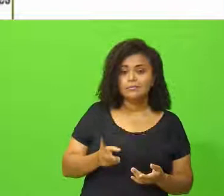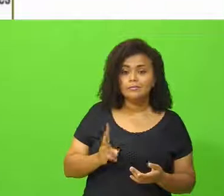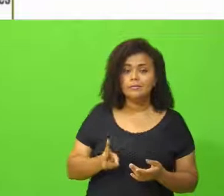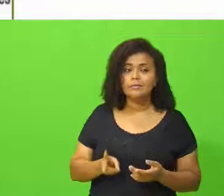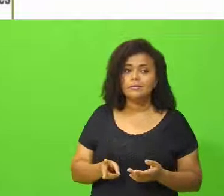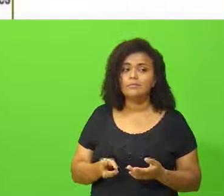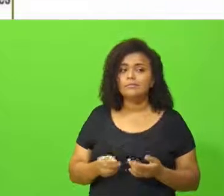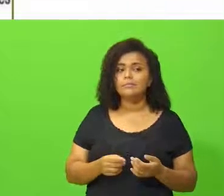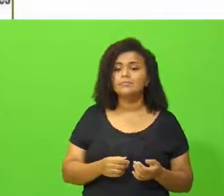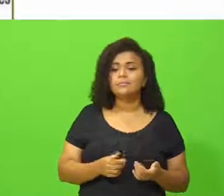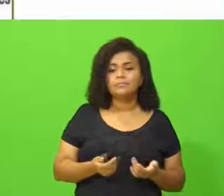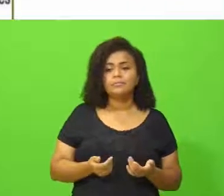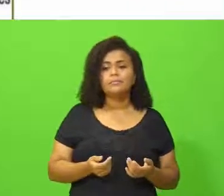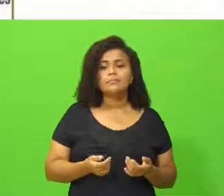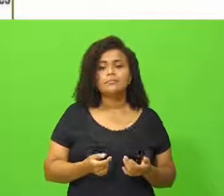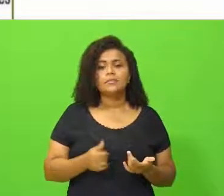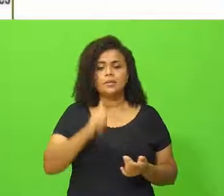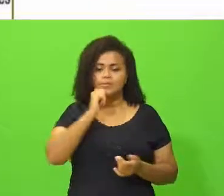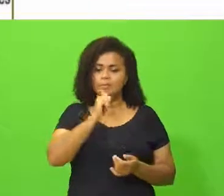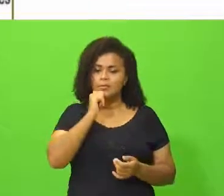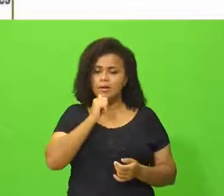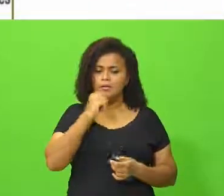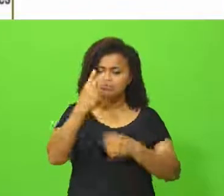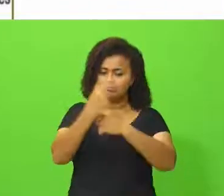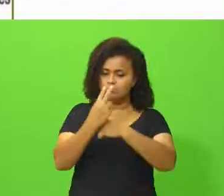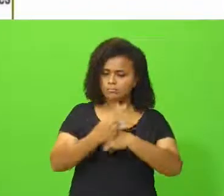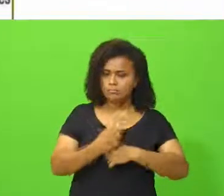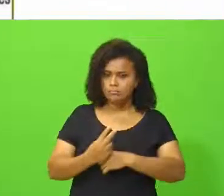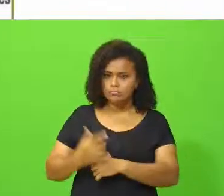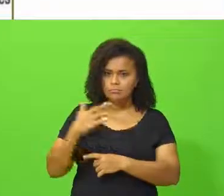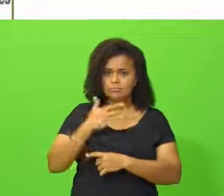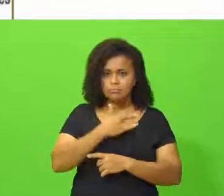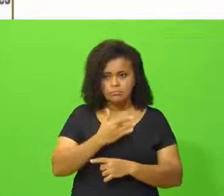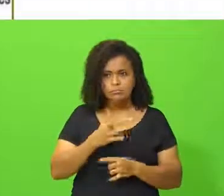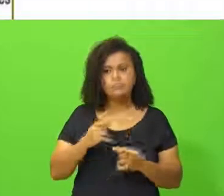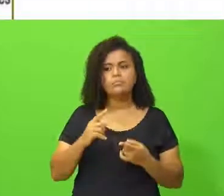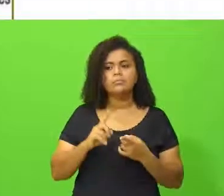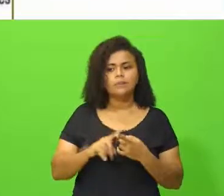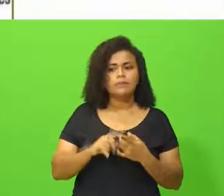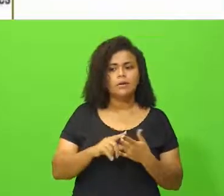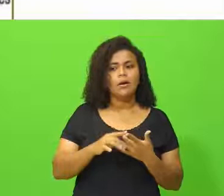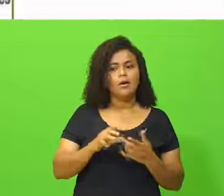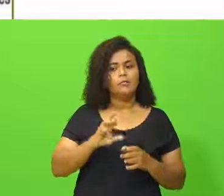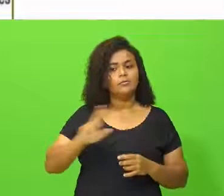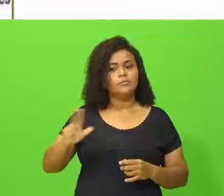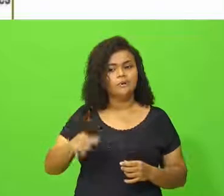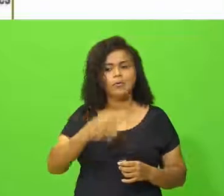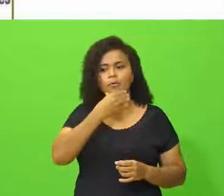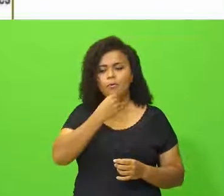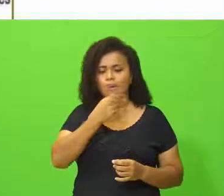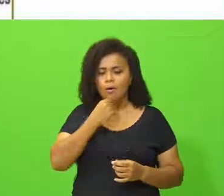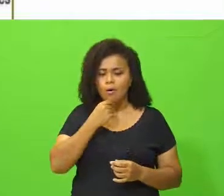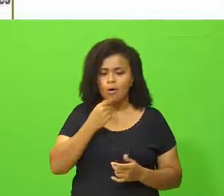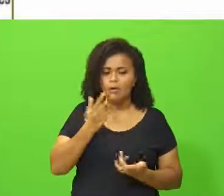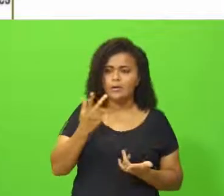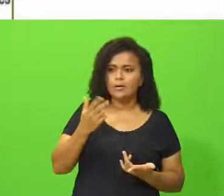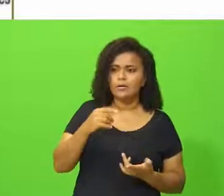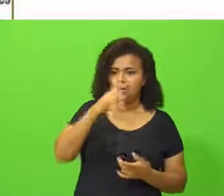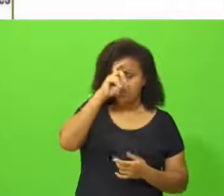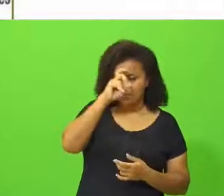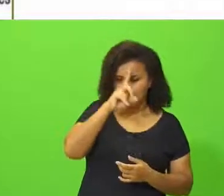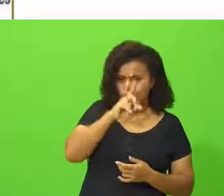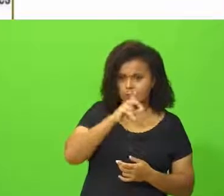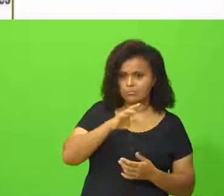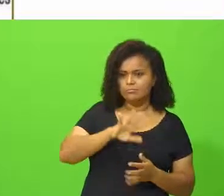procuram também se cuidar, tá? É diferente do caso dos homens. Os homens só procuram hospital quando está prestes a morrer. Já a mulher não. A